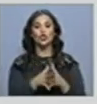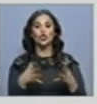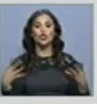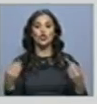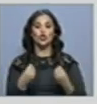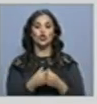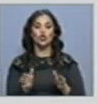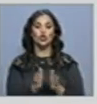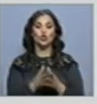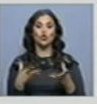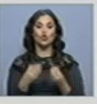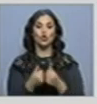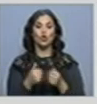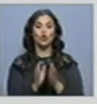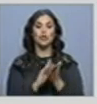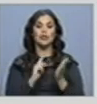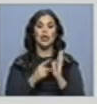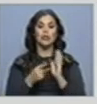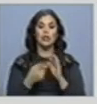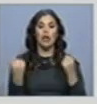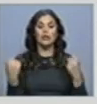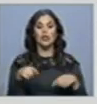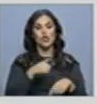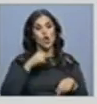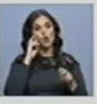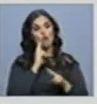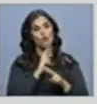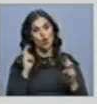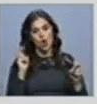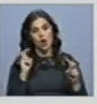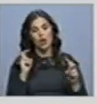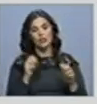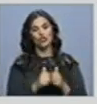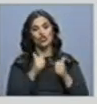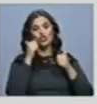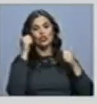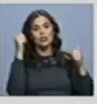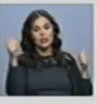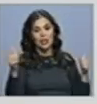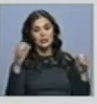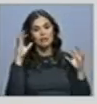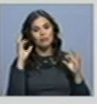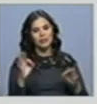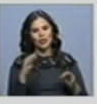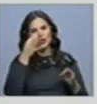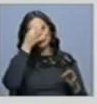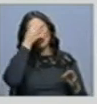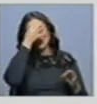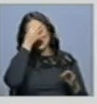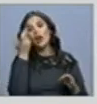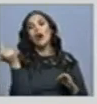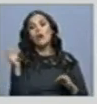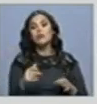elevada tecnologia que nós temos hoje em dia, para fazermos descobertas e detecções distantes e extremamente precisas. E foi isso que